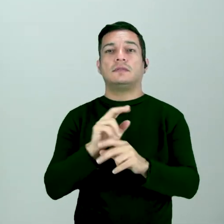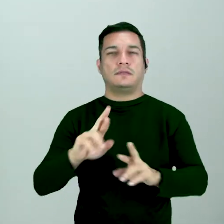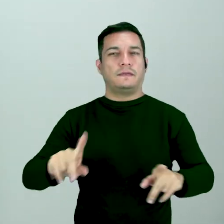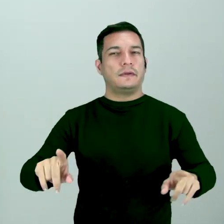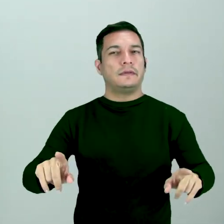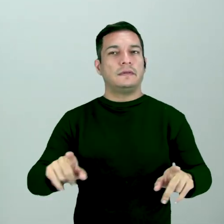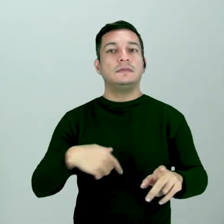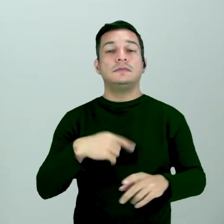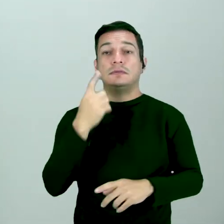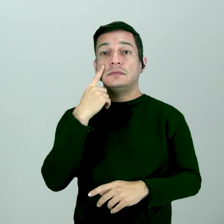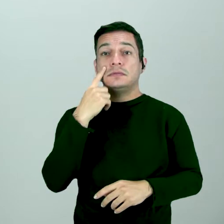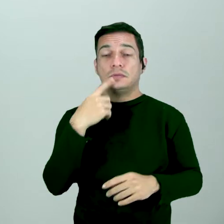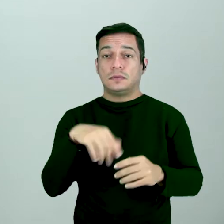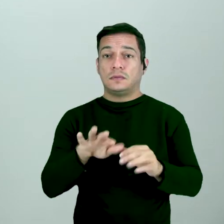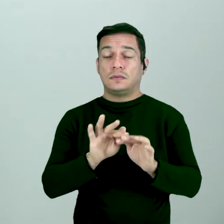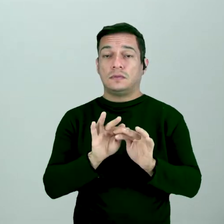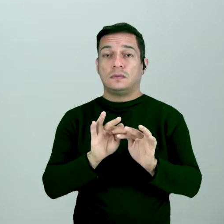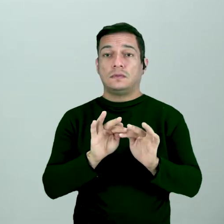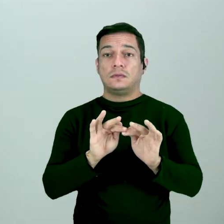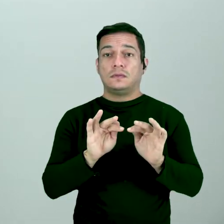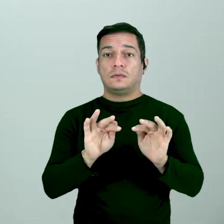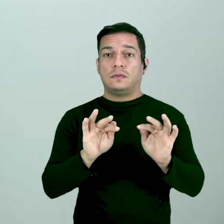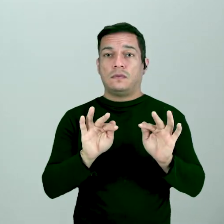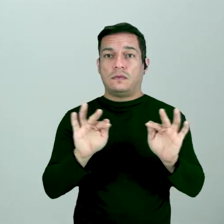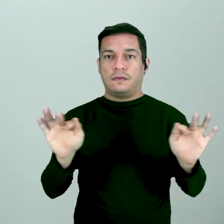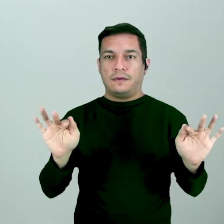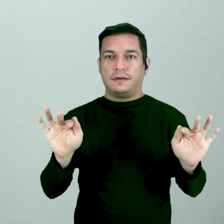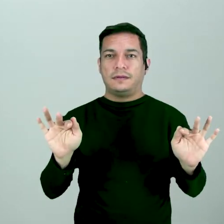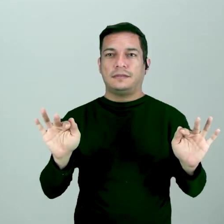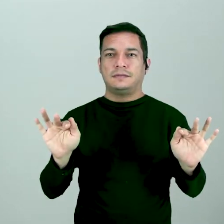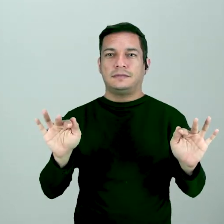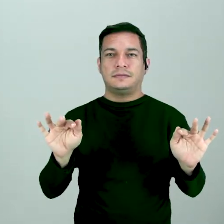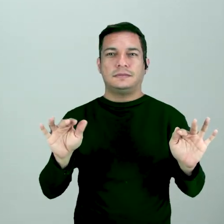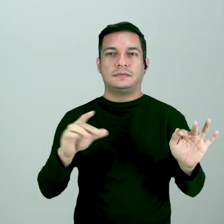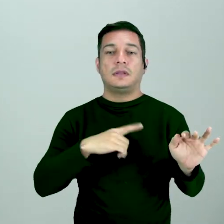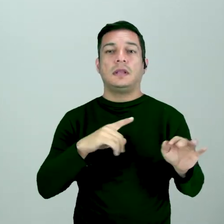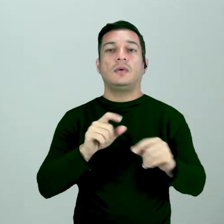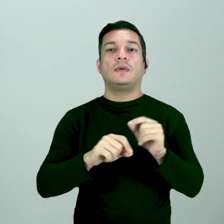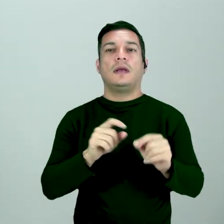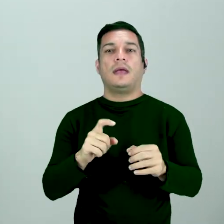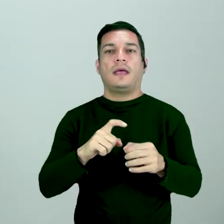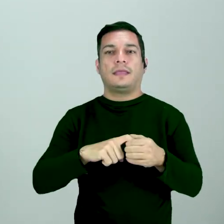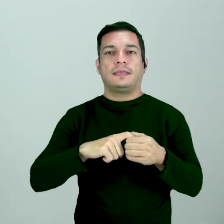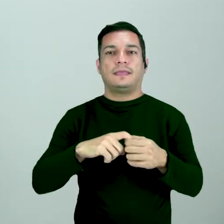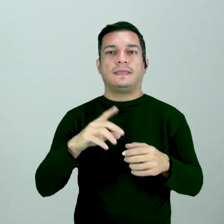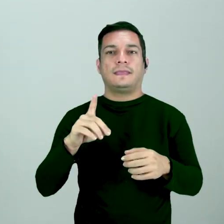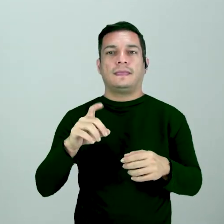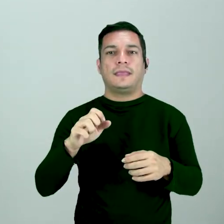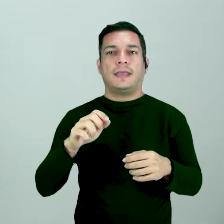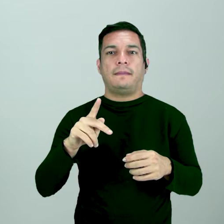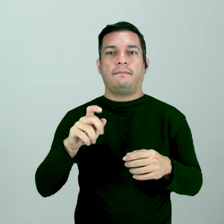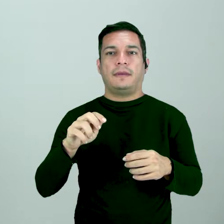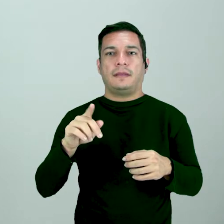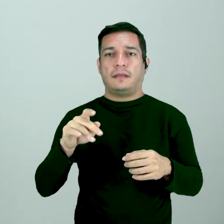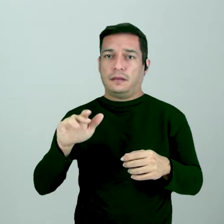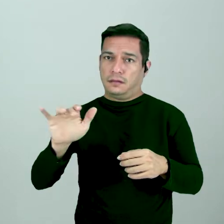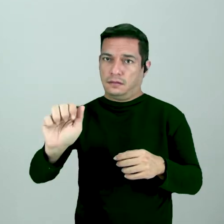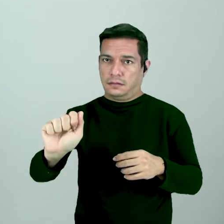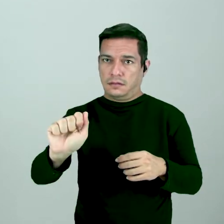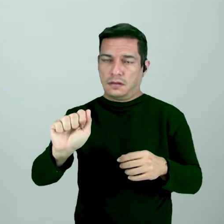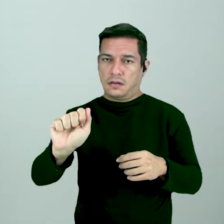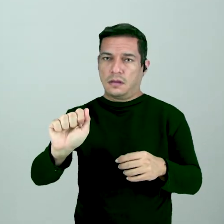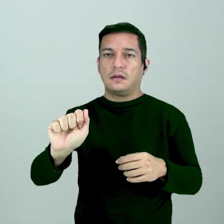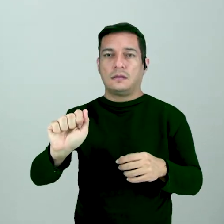diferente. Uma oração subordinada, ela estabelece uma relação de dependência com a oração principal.